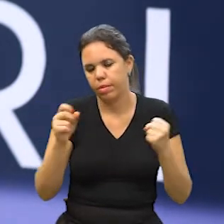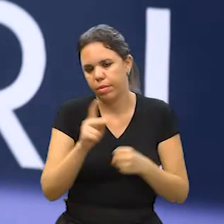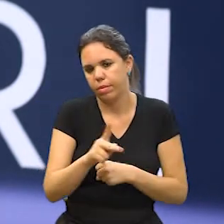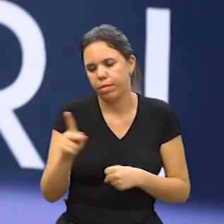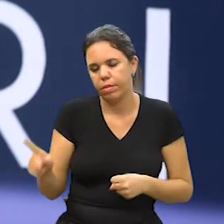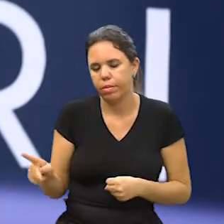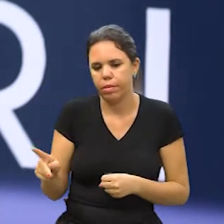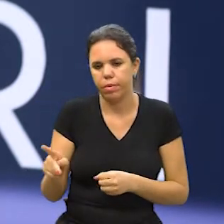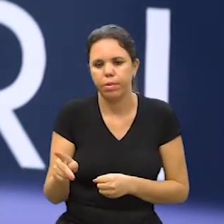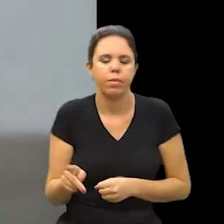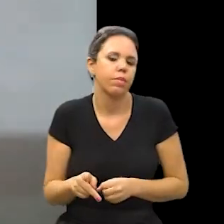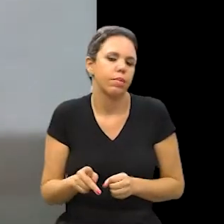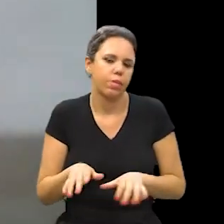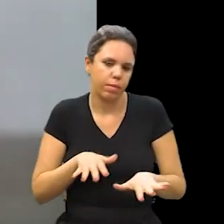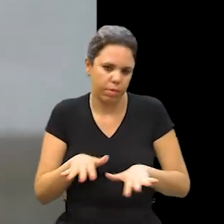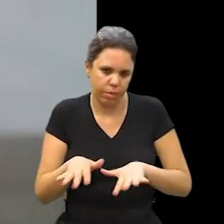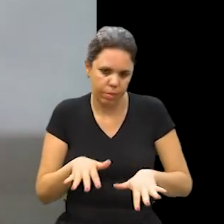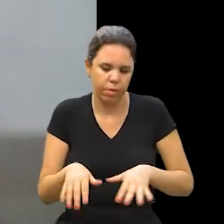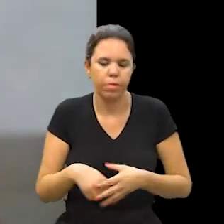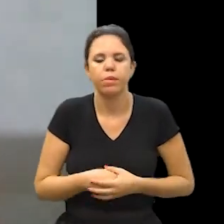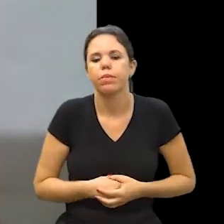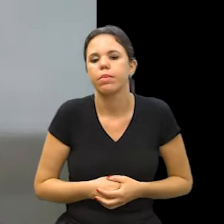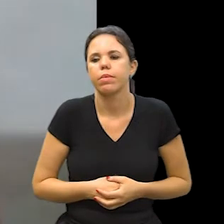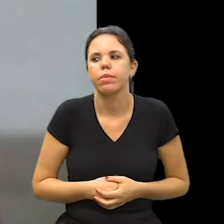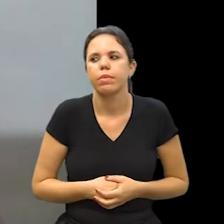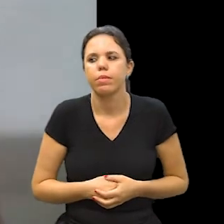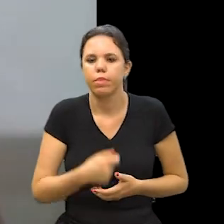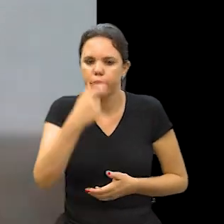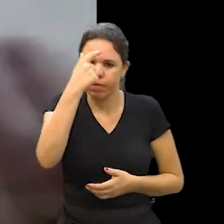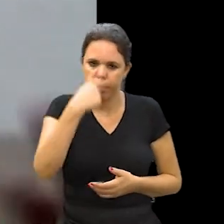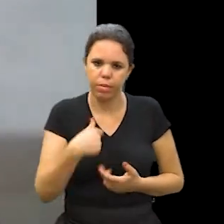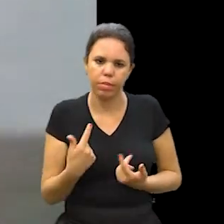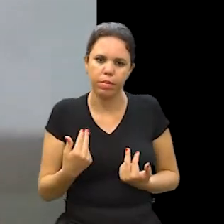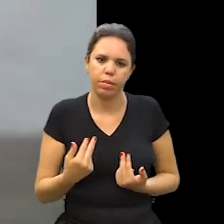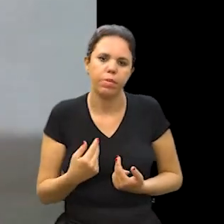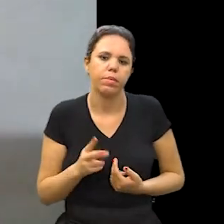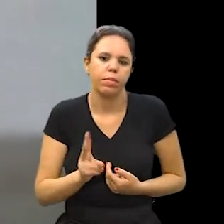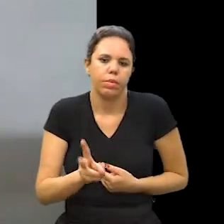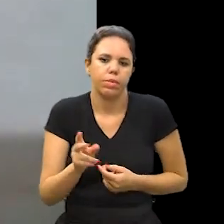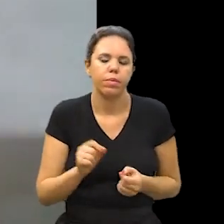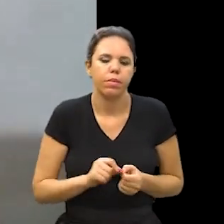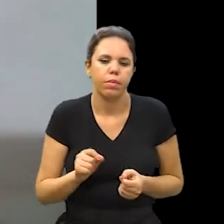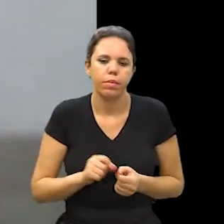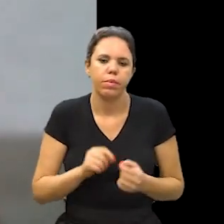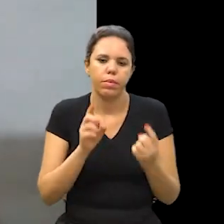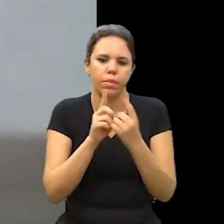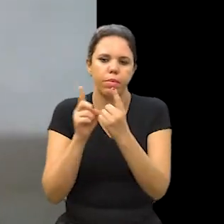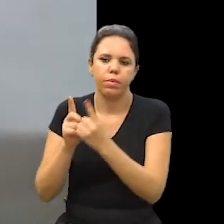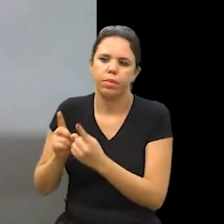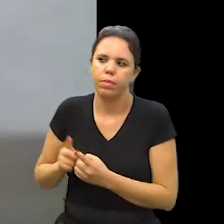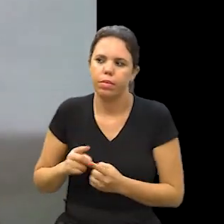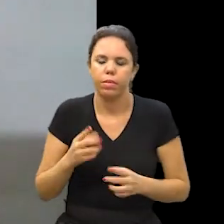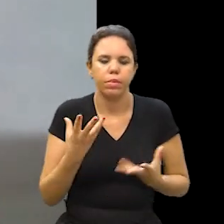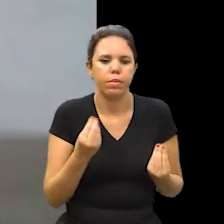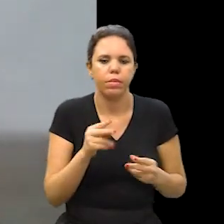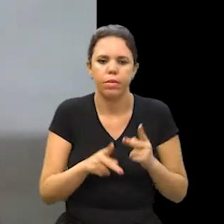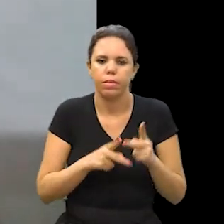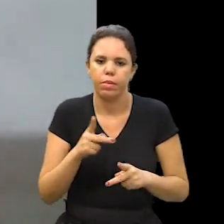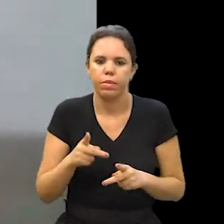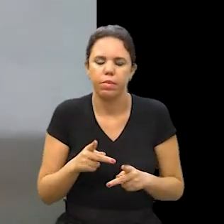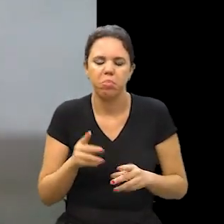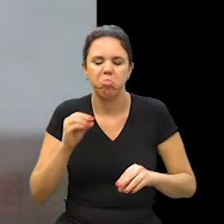de orientação e mobilidade. Eu mesma, né, continuei fazendo os atendimentos, porque muita gente entrou